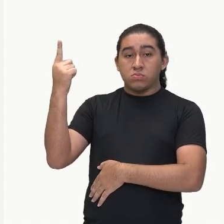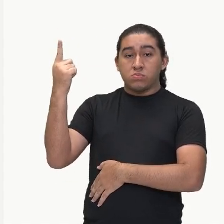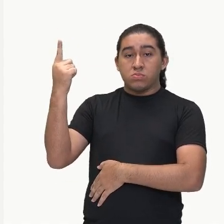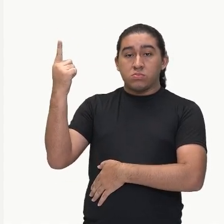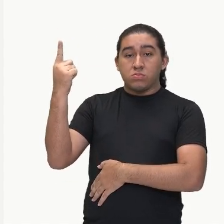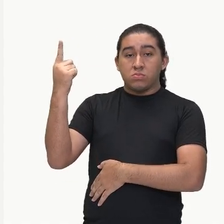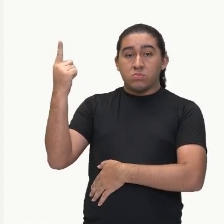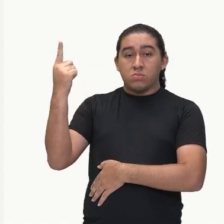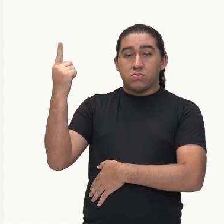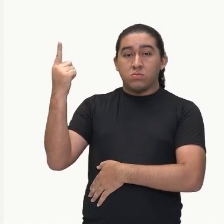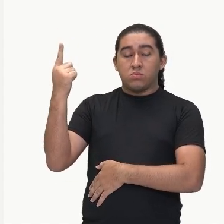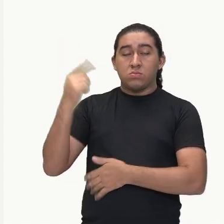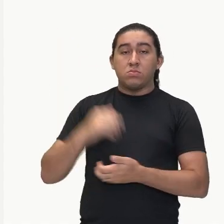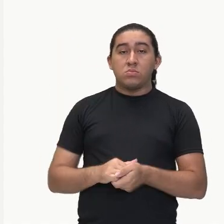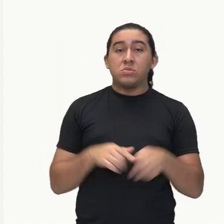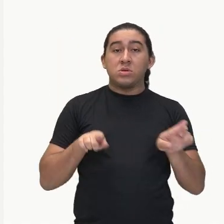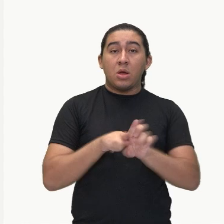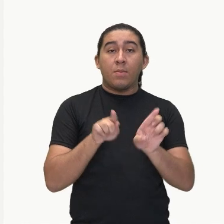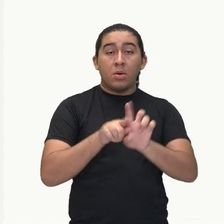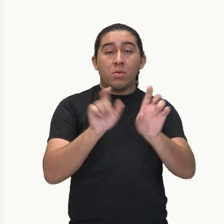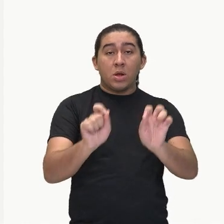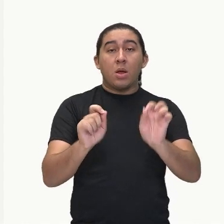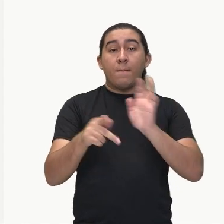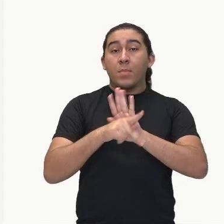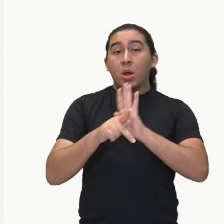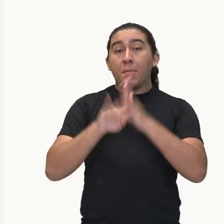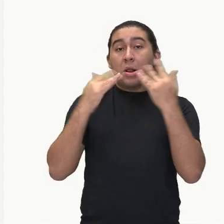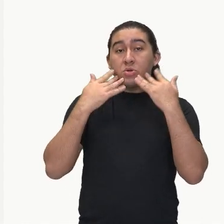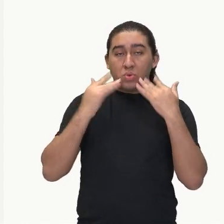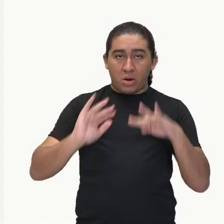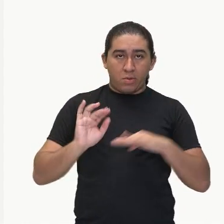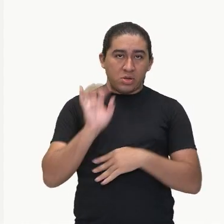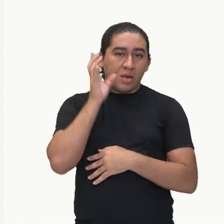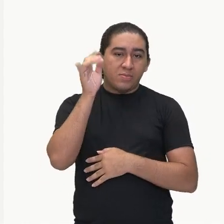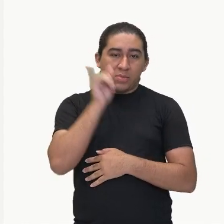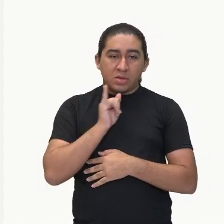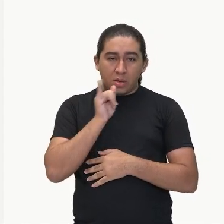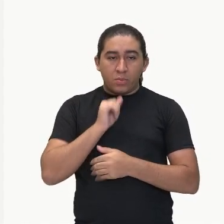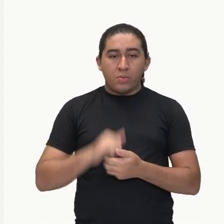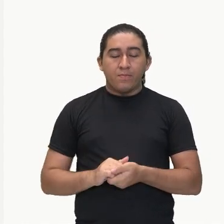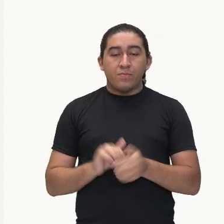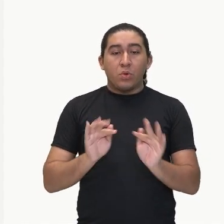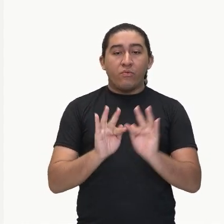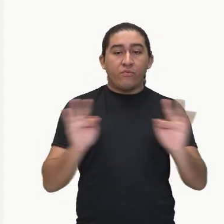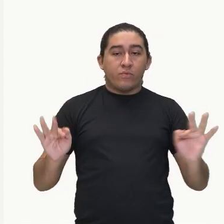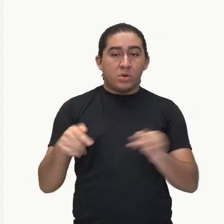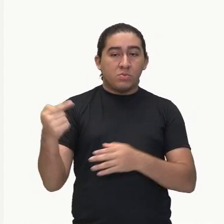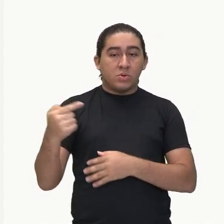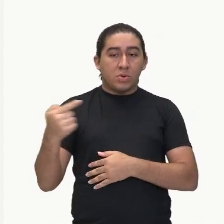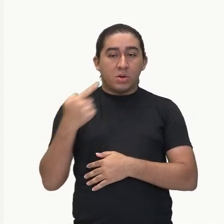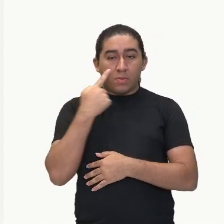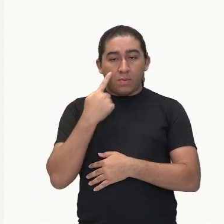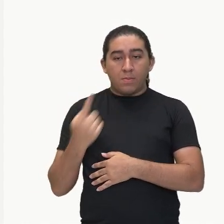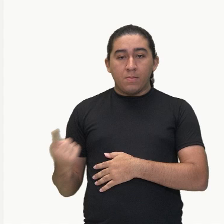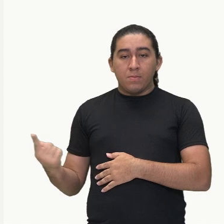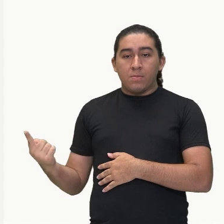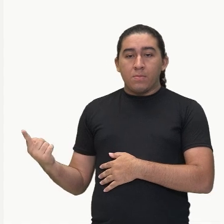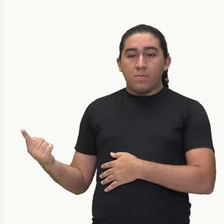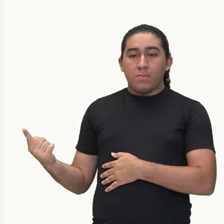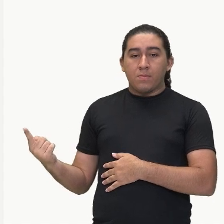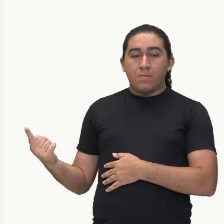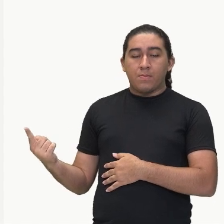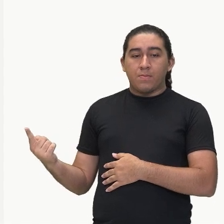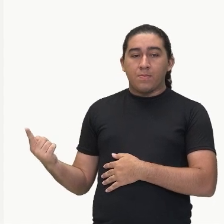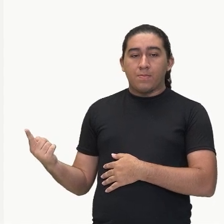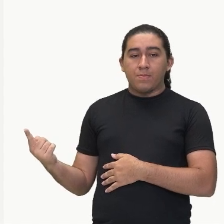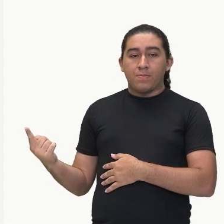também as manifestações de fenômenos naturais. Exemplo, havia muitos. Então, sempre vai